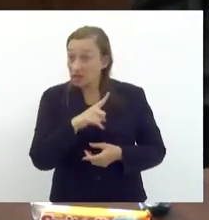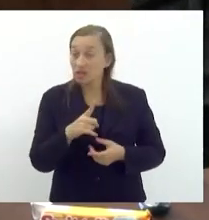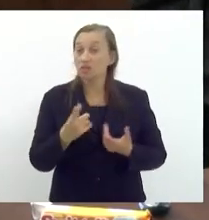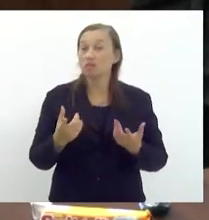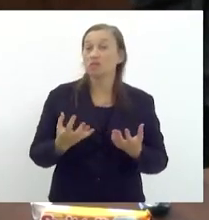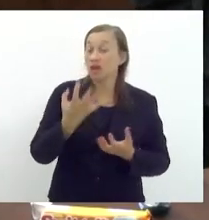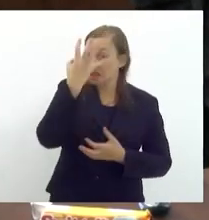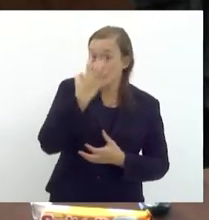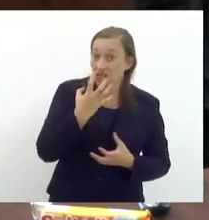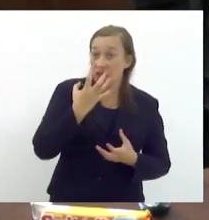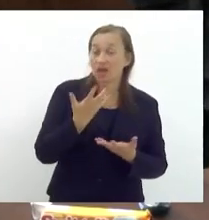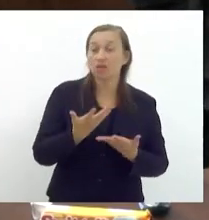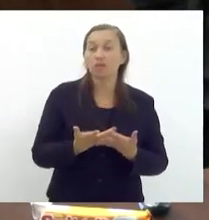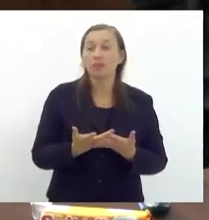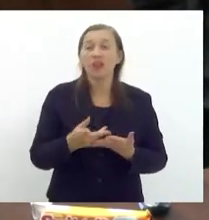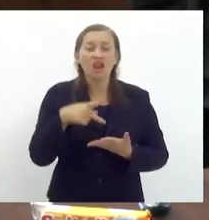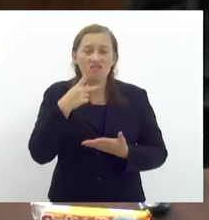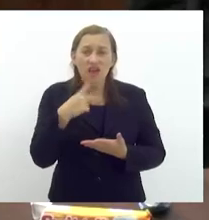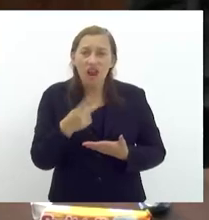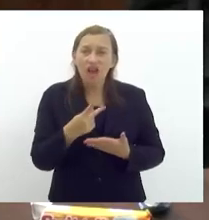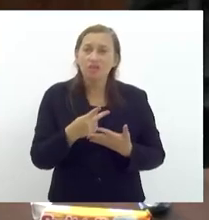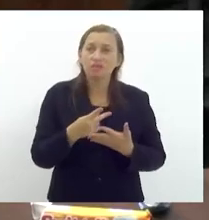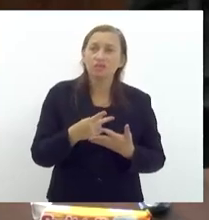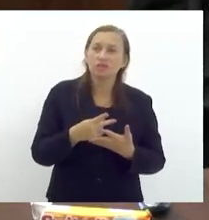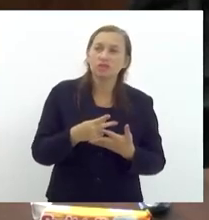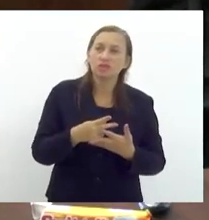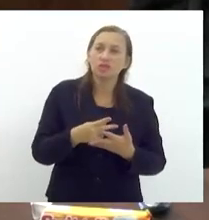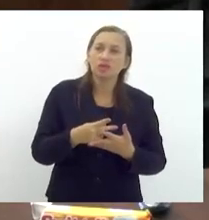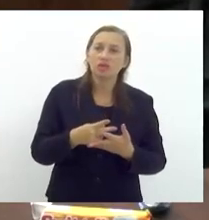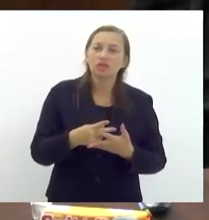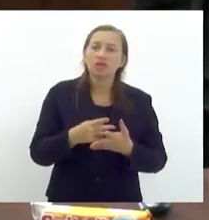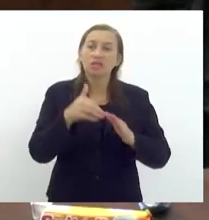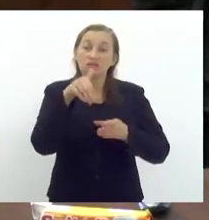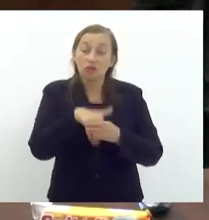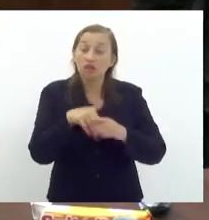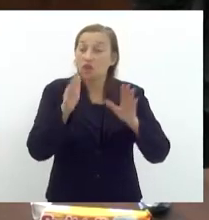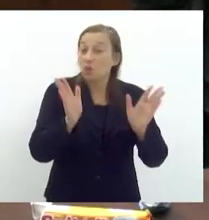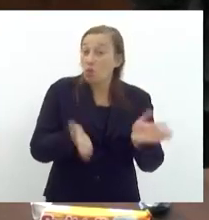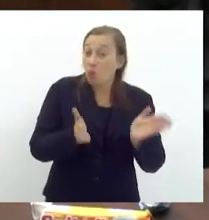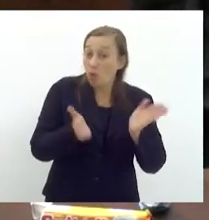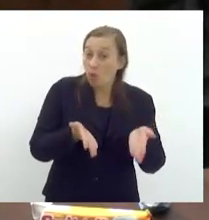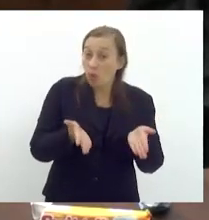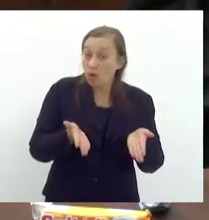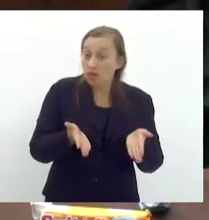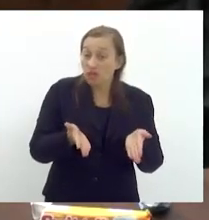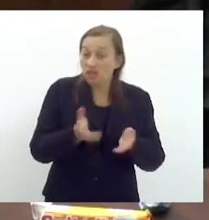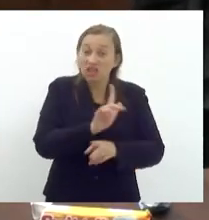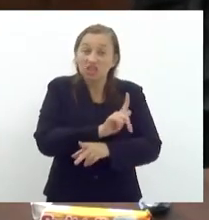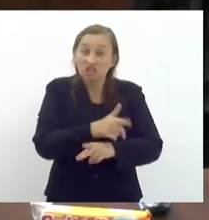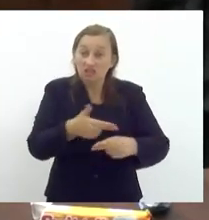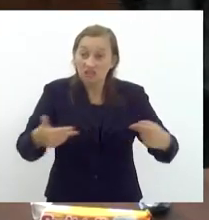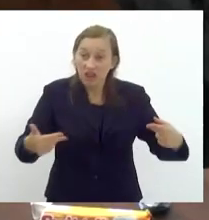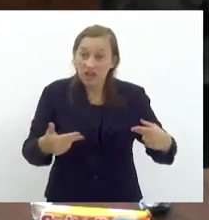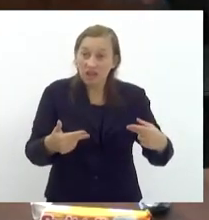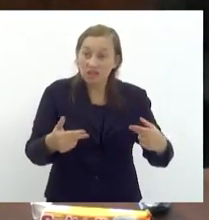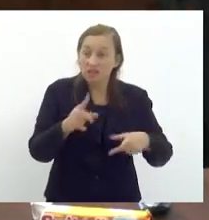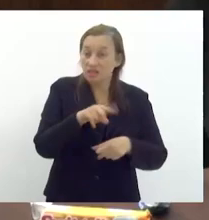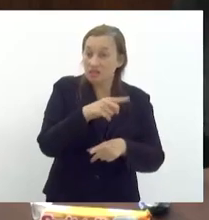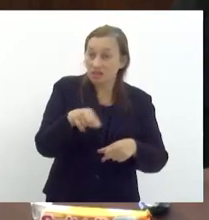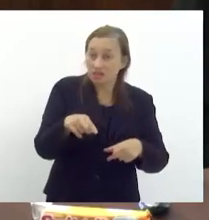sério aqui se falarmos que a partir do que tá sendo votado Hoje há diversas isenções